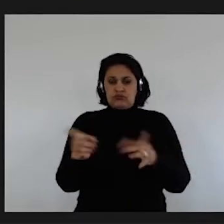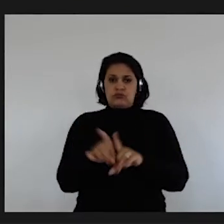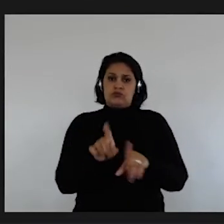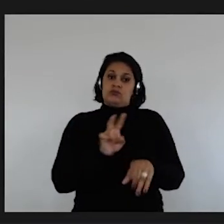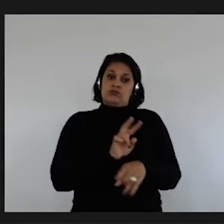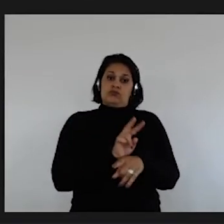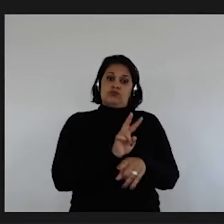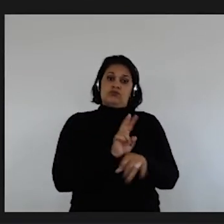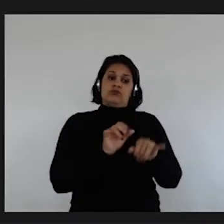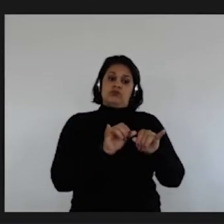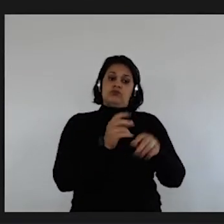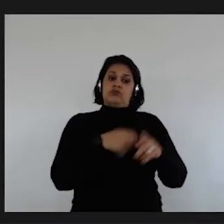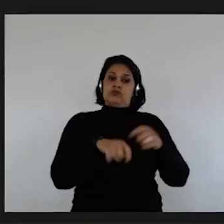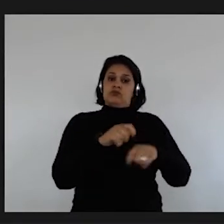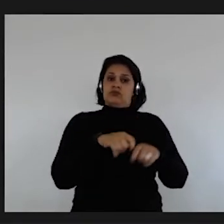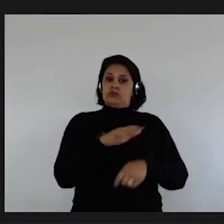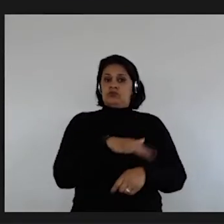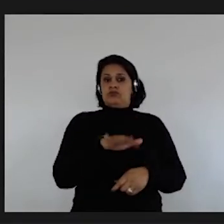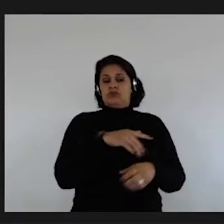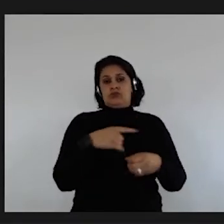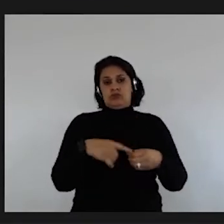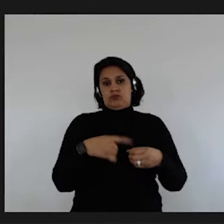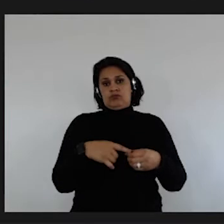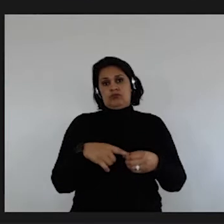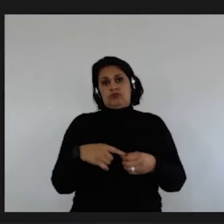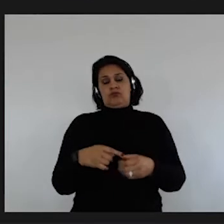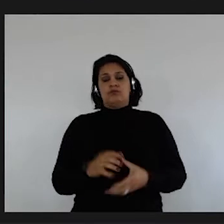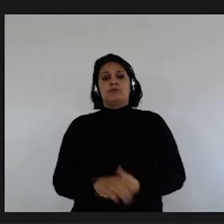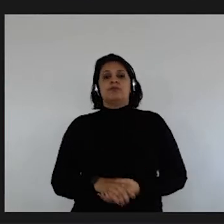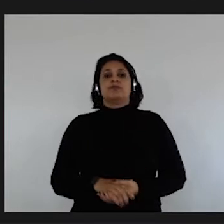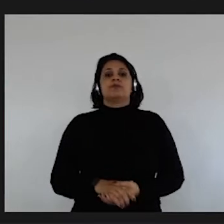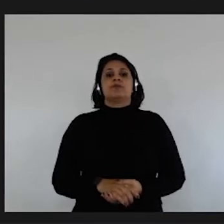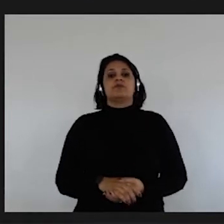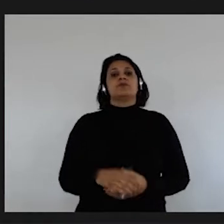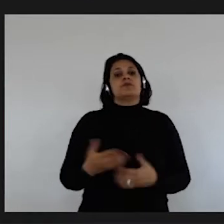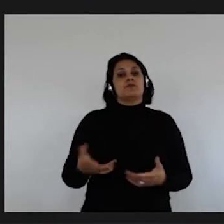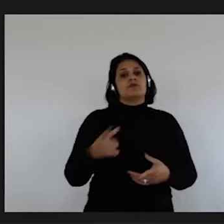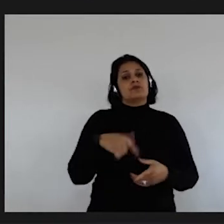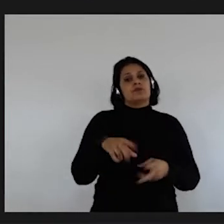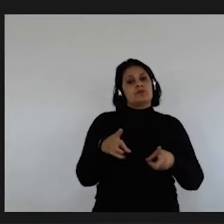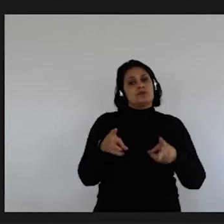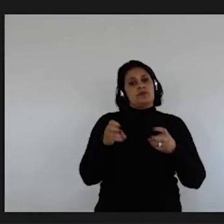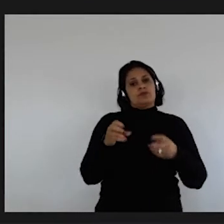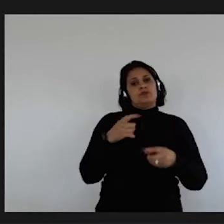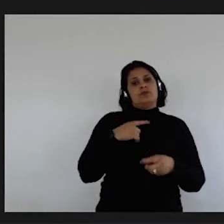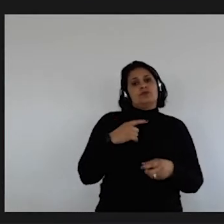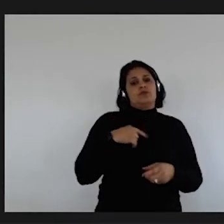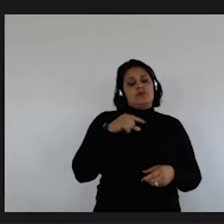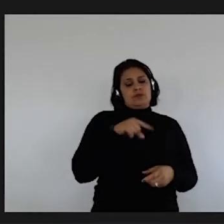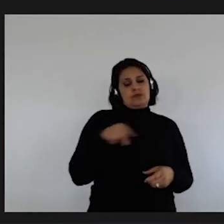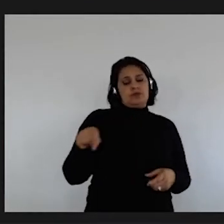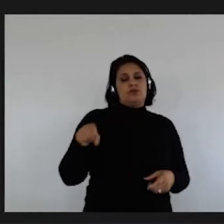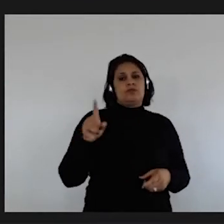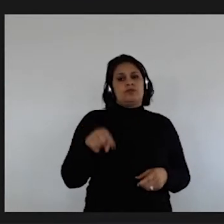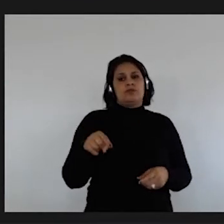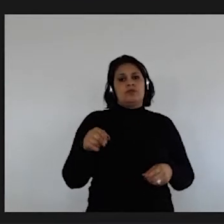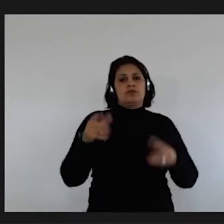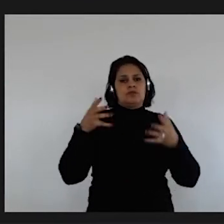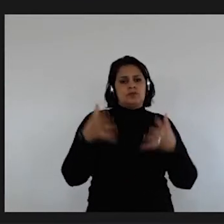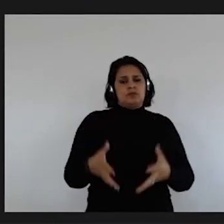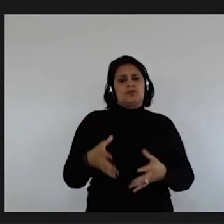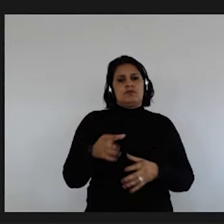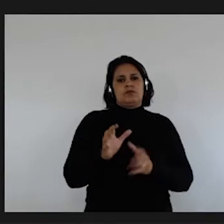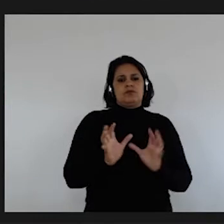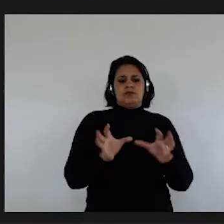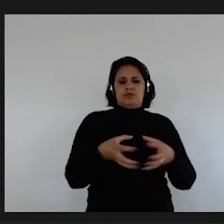comércios e negócios locais, com empregos, etc., etc. Como se vê, essa grande cadeia se viabiliza com a atuação da